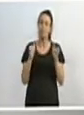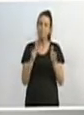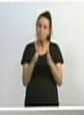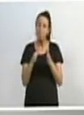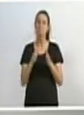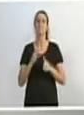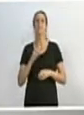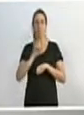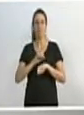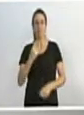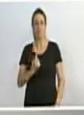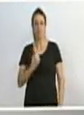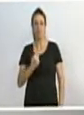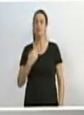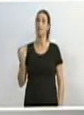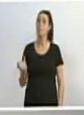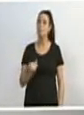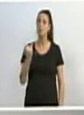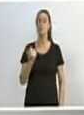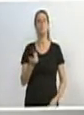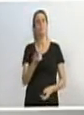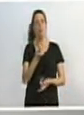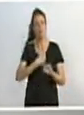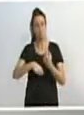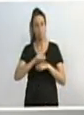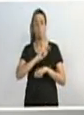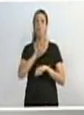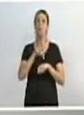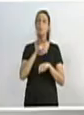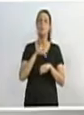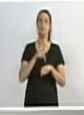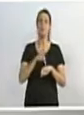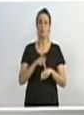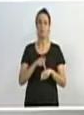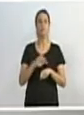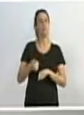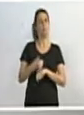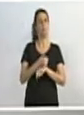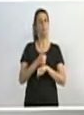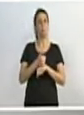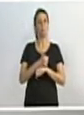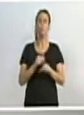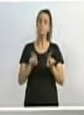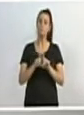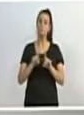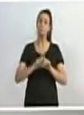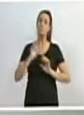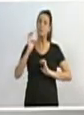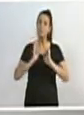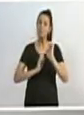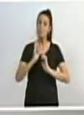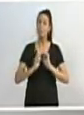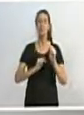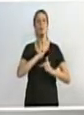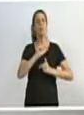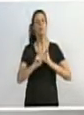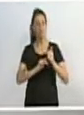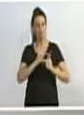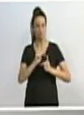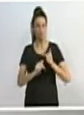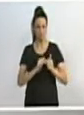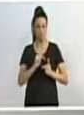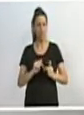e muito importantes para a economia do nosso país, profissionais e empresas que atuam desta forma.